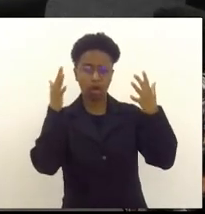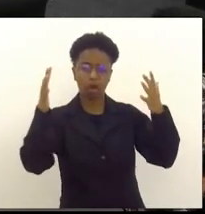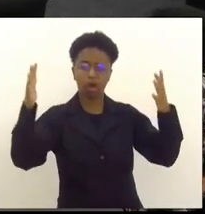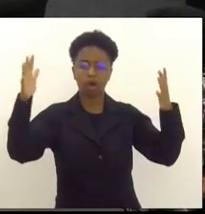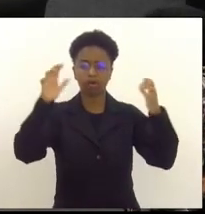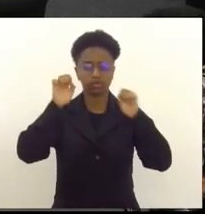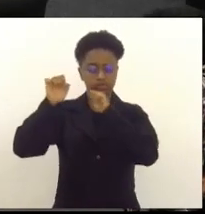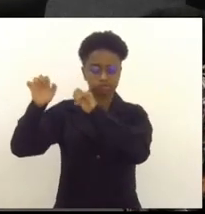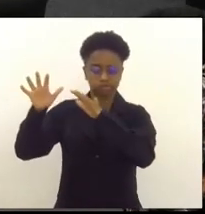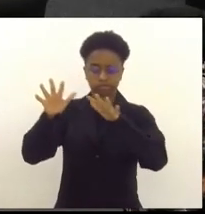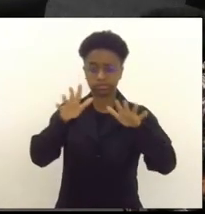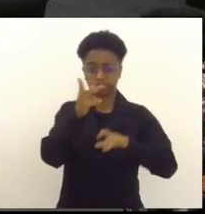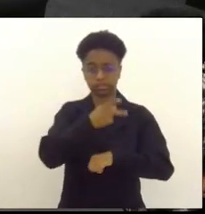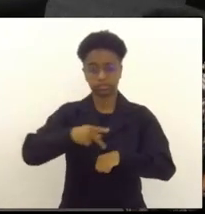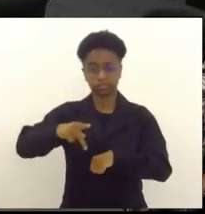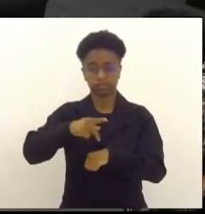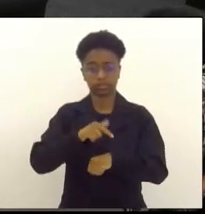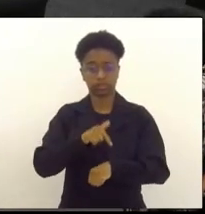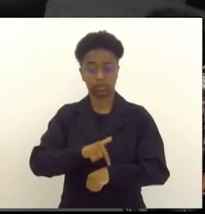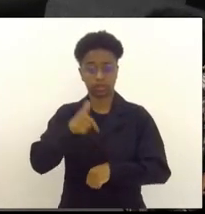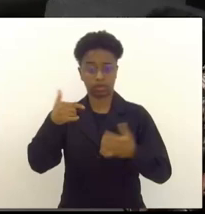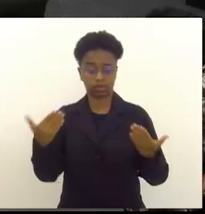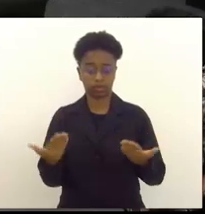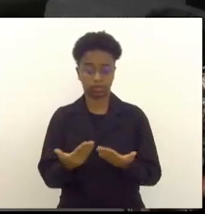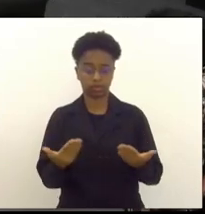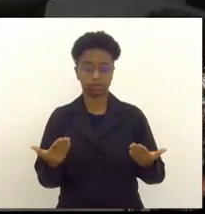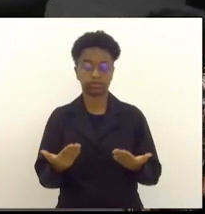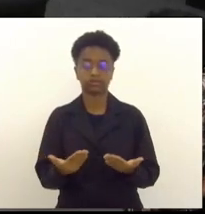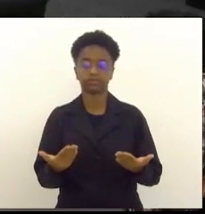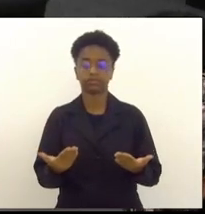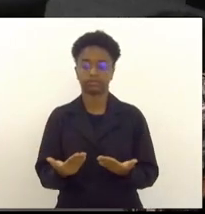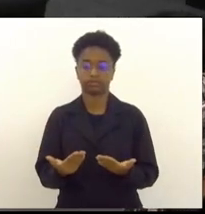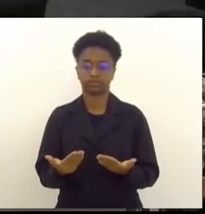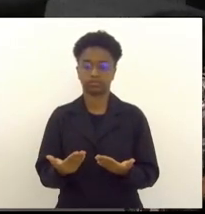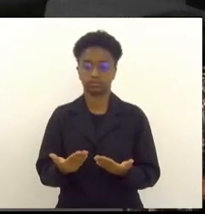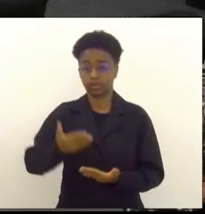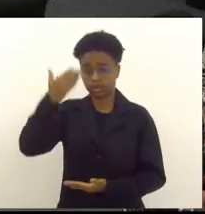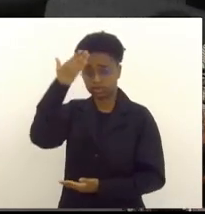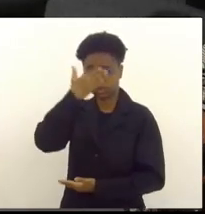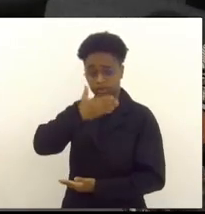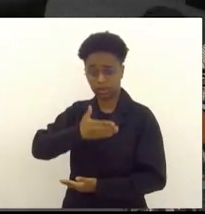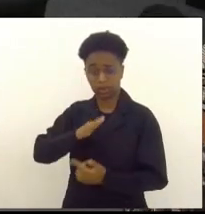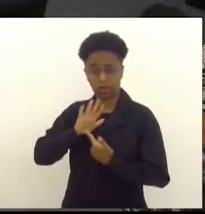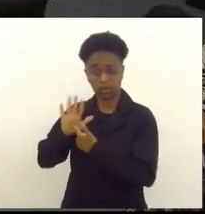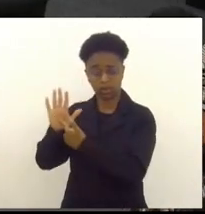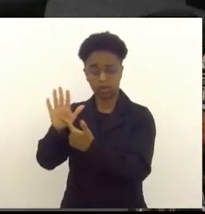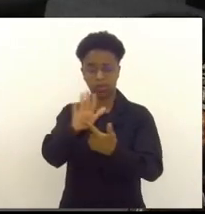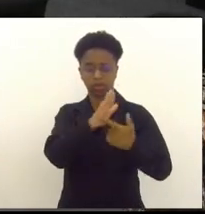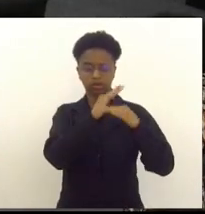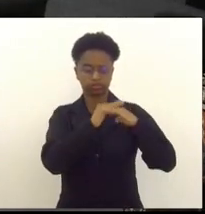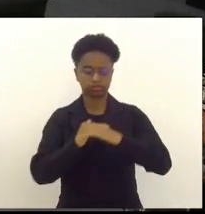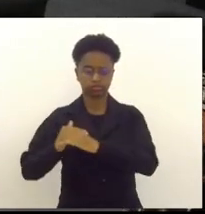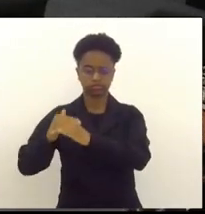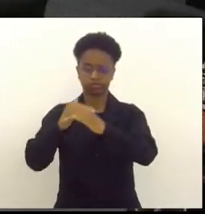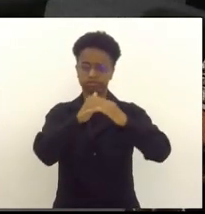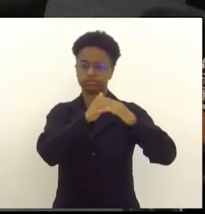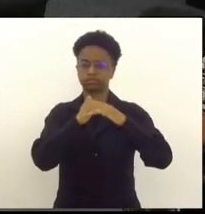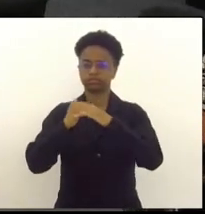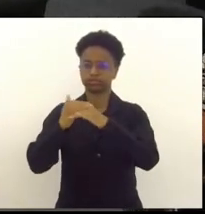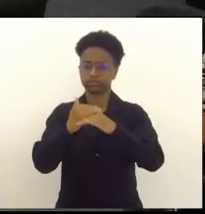raios fúlgidos, brilhou no céu da pátria nesse instante. Seu penhor